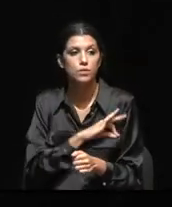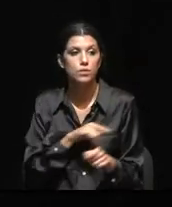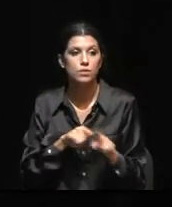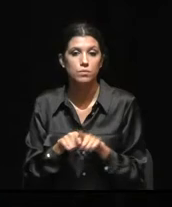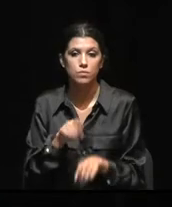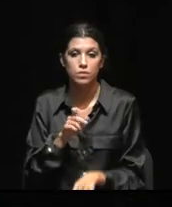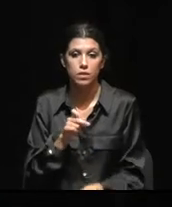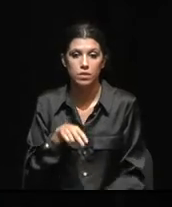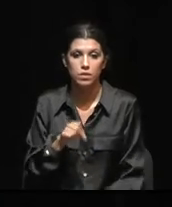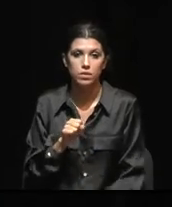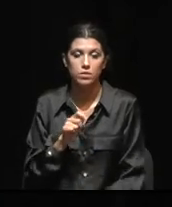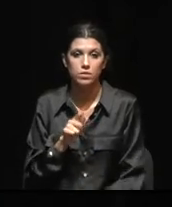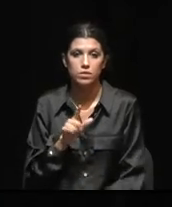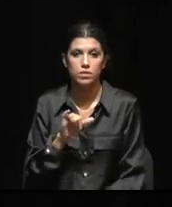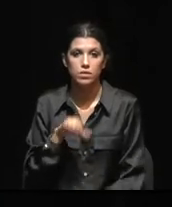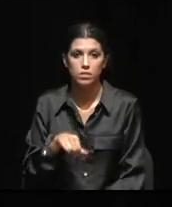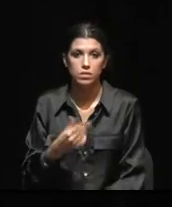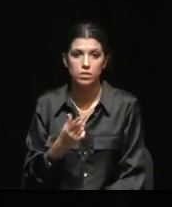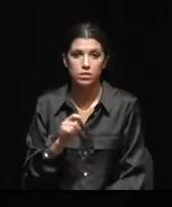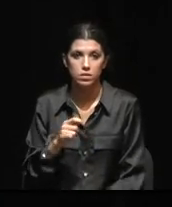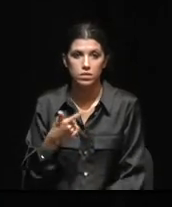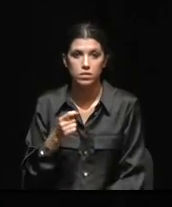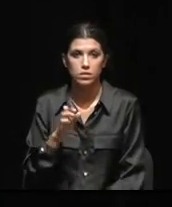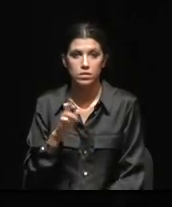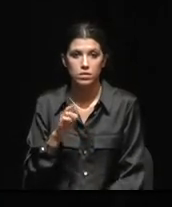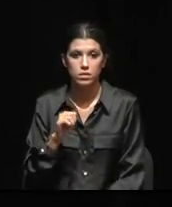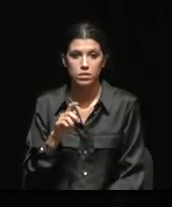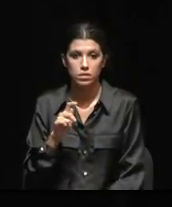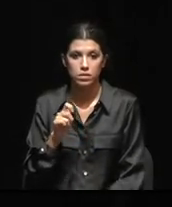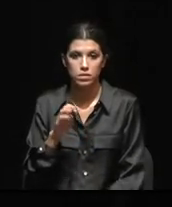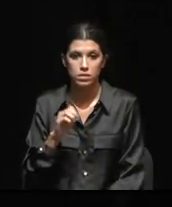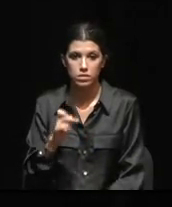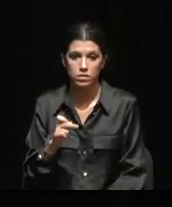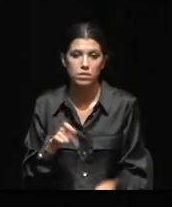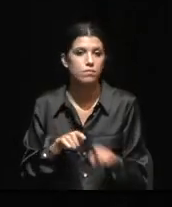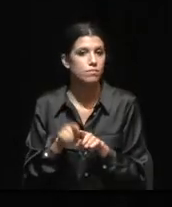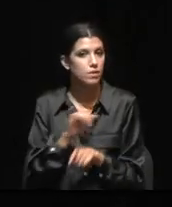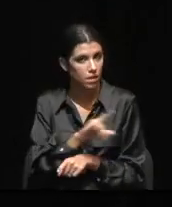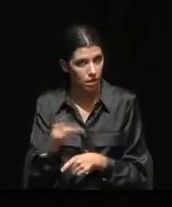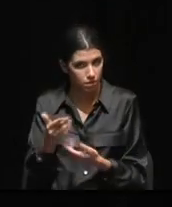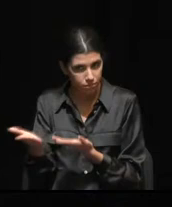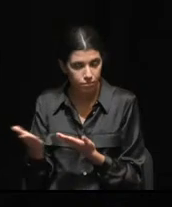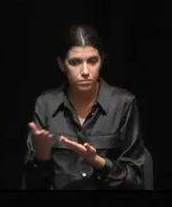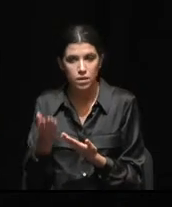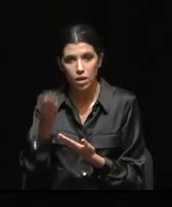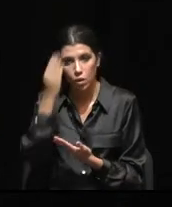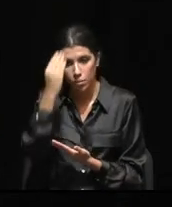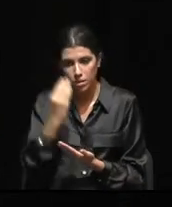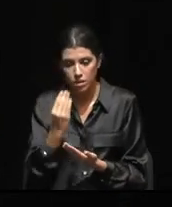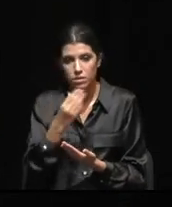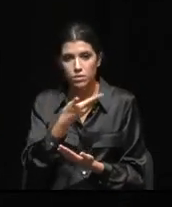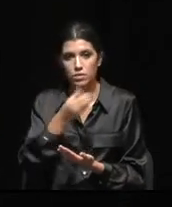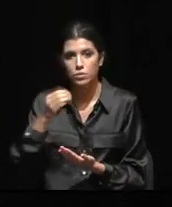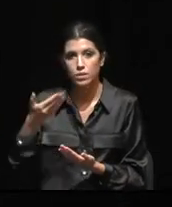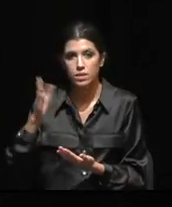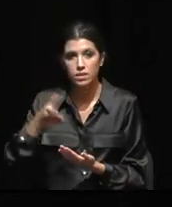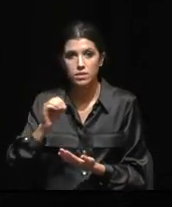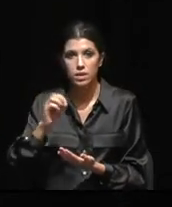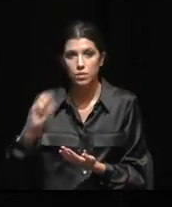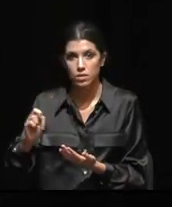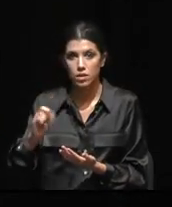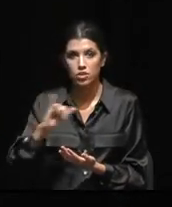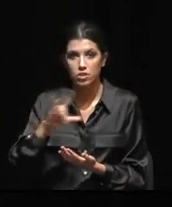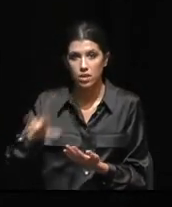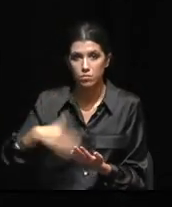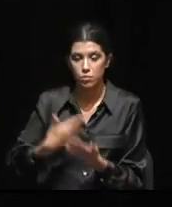deputada senhores deputados iniciativa Liberal analisamos agora a recomendação 10703 da